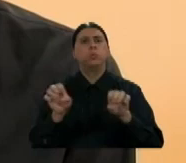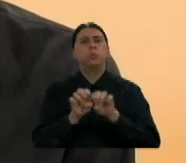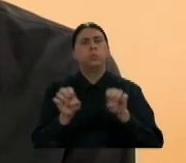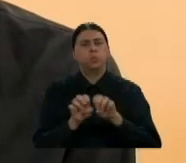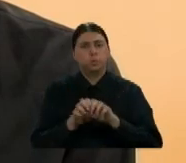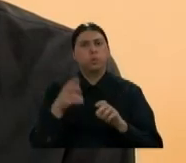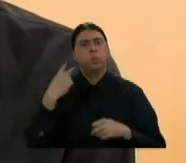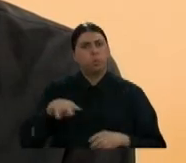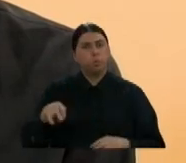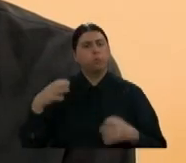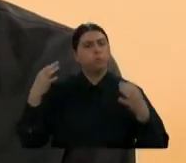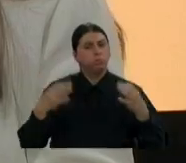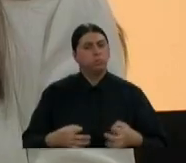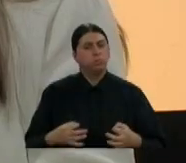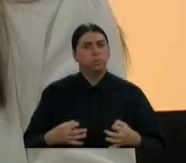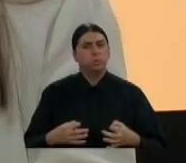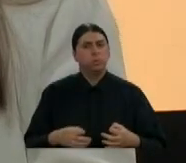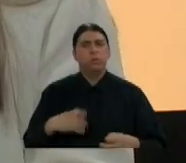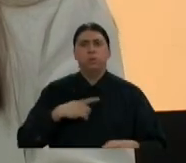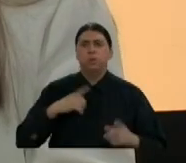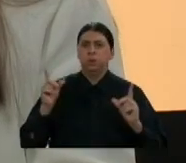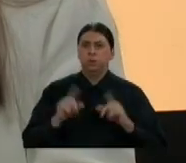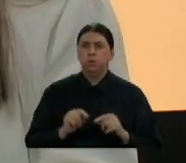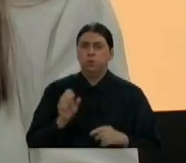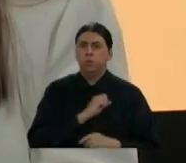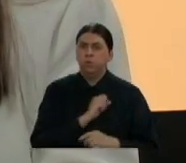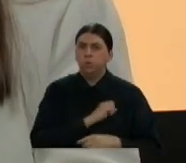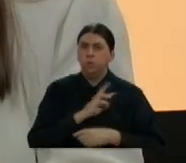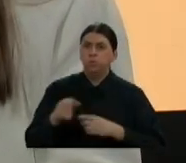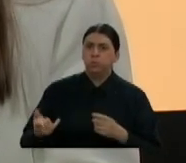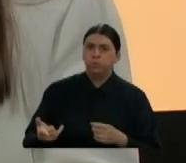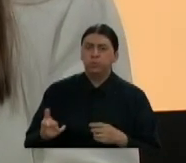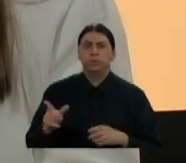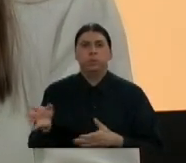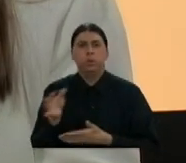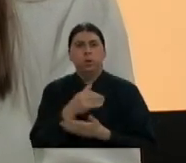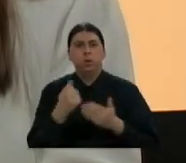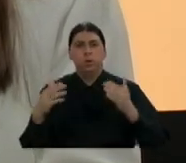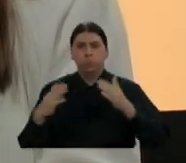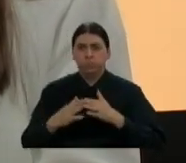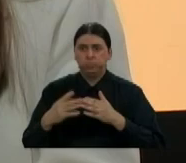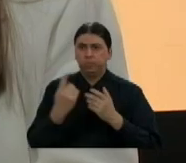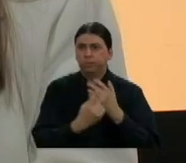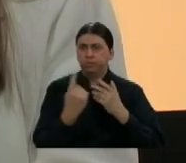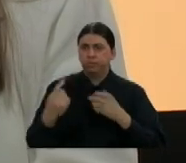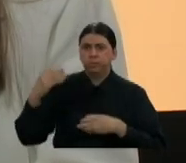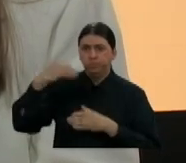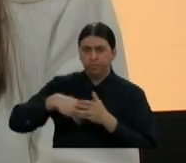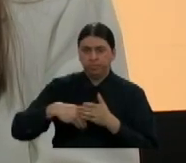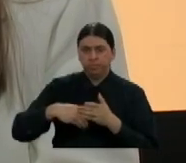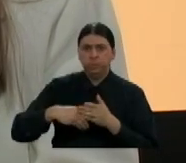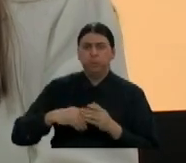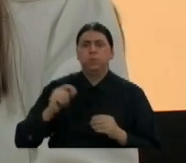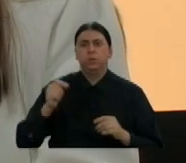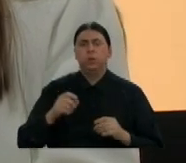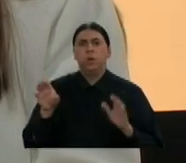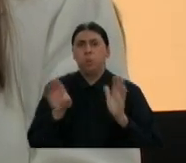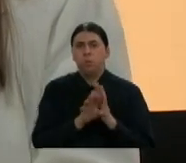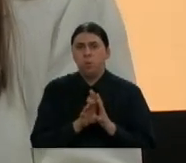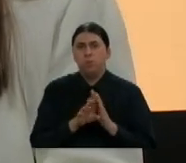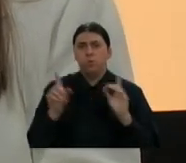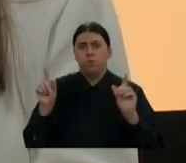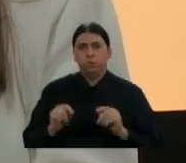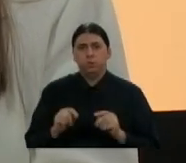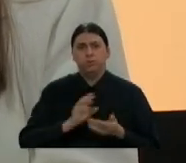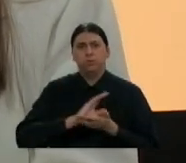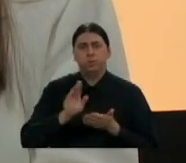com certeza vão diminuir o número de de acolhidas por óbvio baixo o valor investido né e